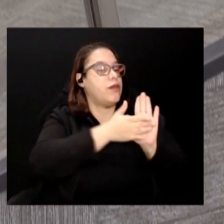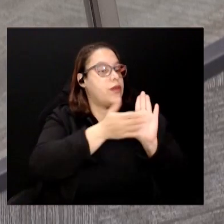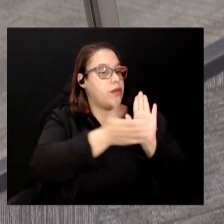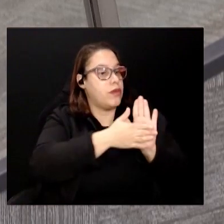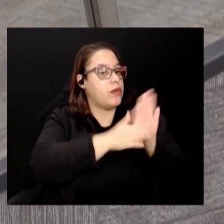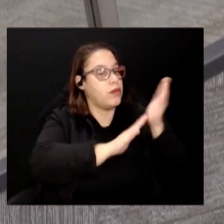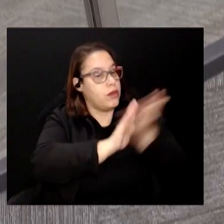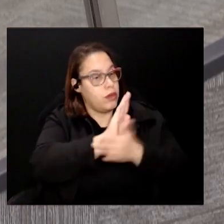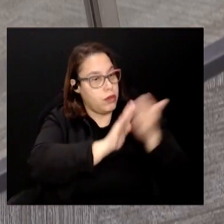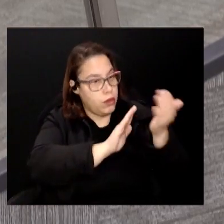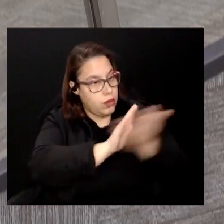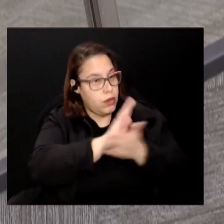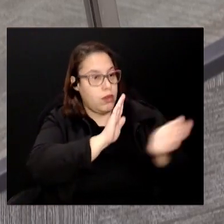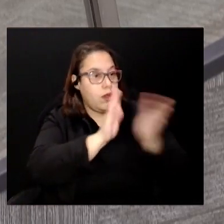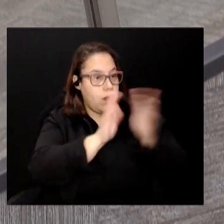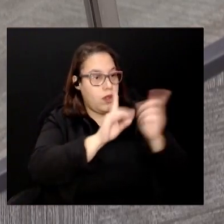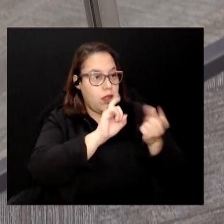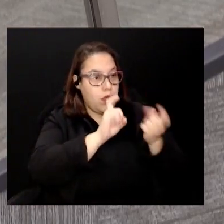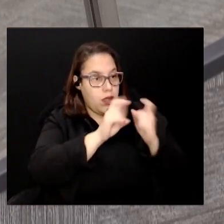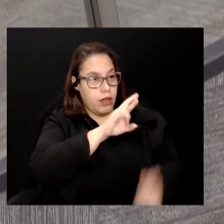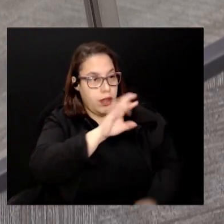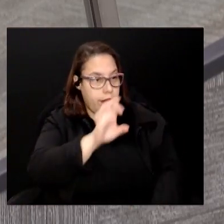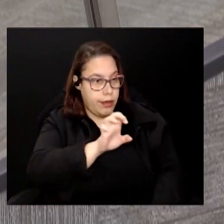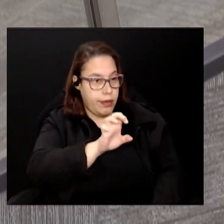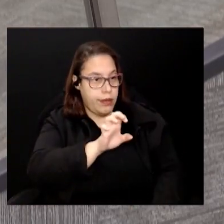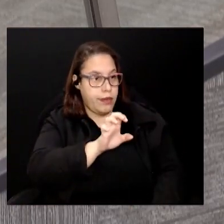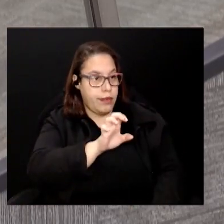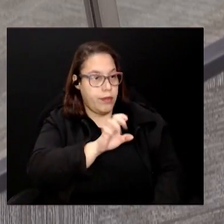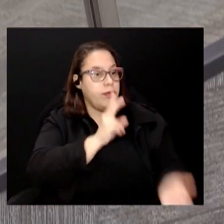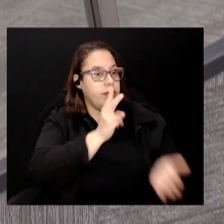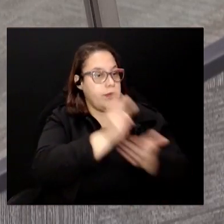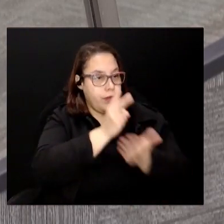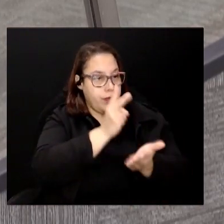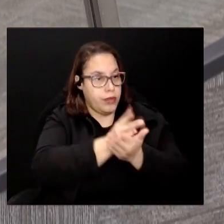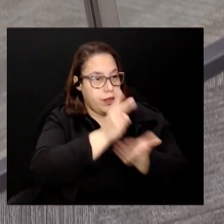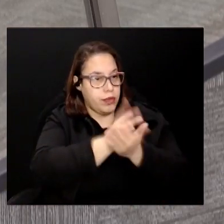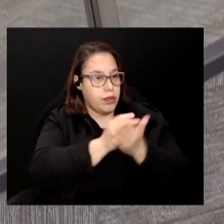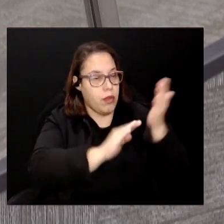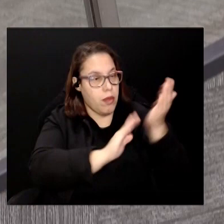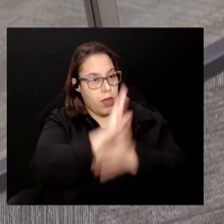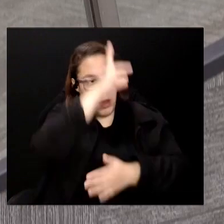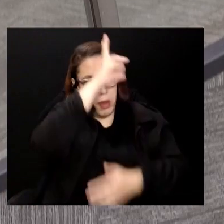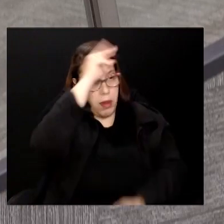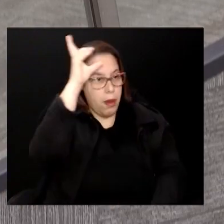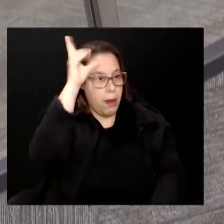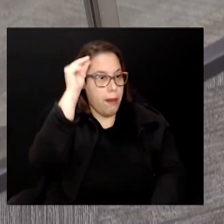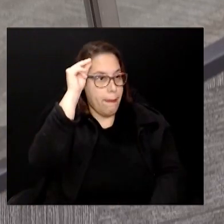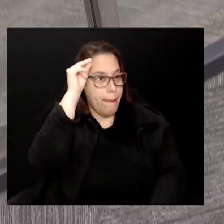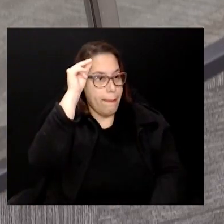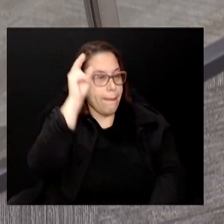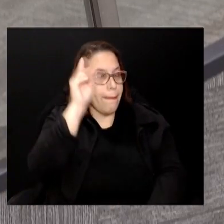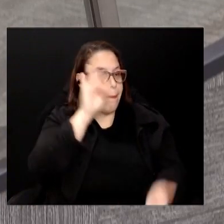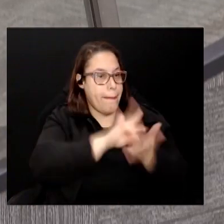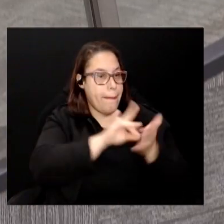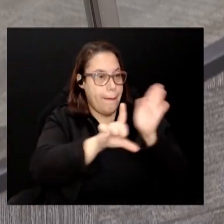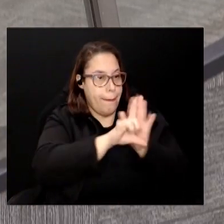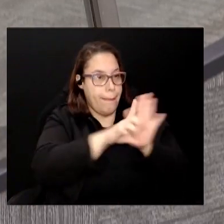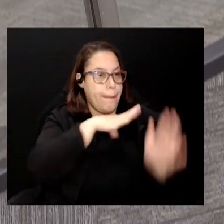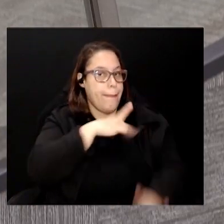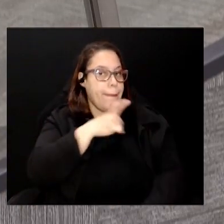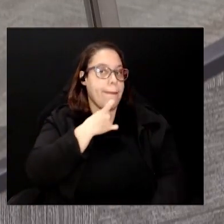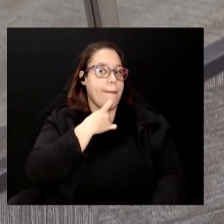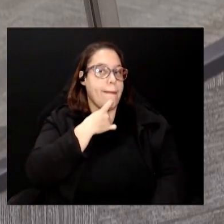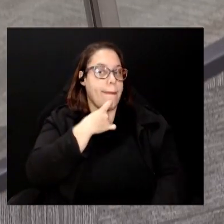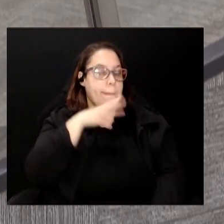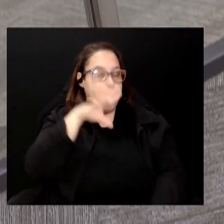as reuniões extraordinárias seguem agora para a sanção do prefeito para se tornar lei em Campinas. A íntegra das